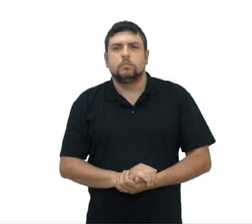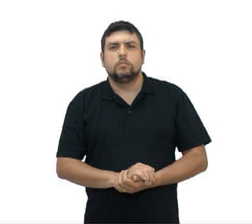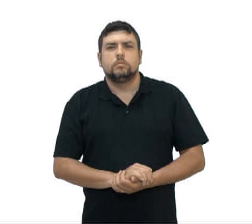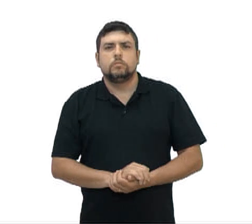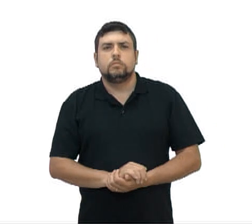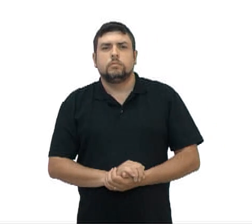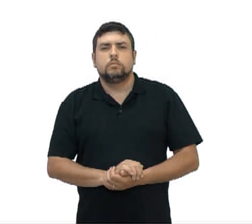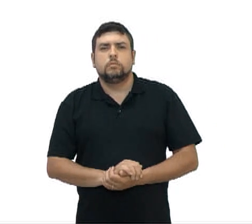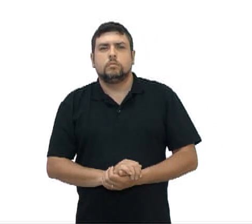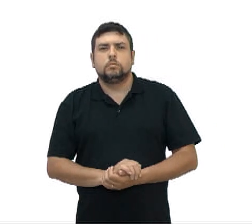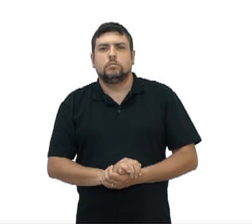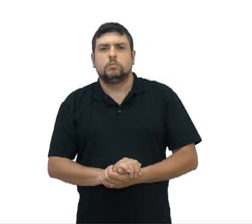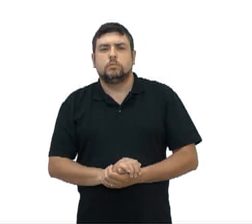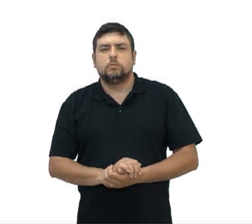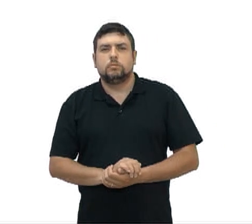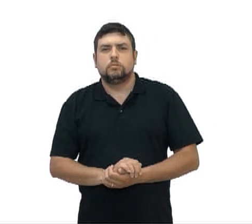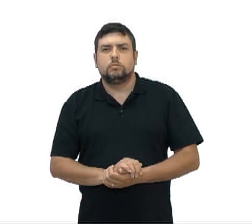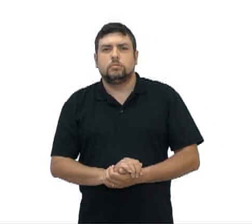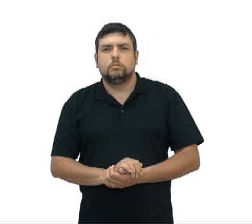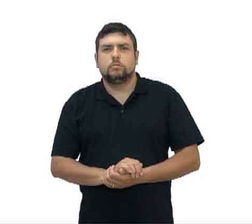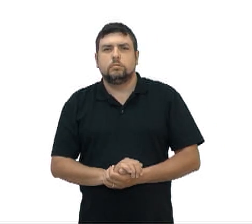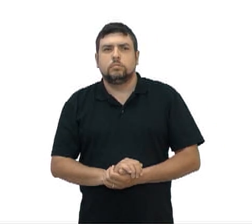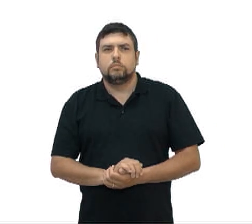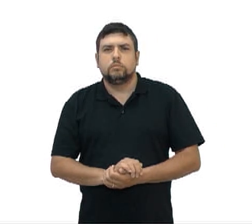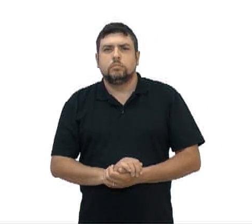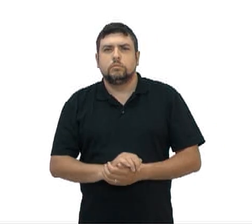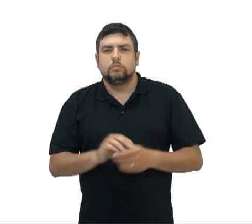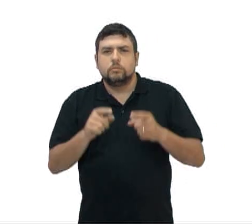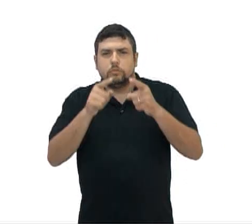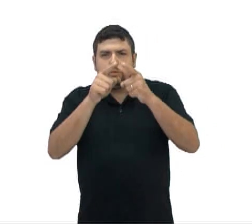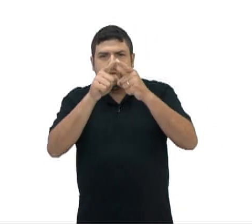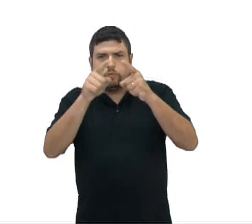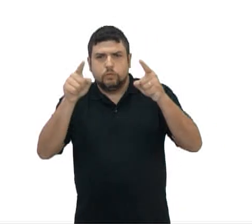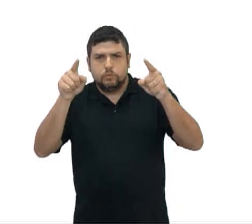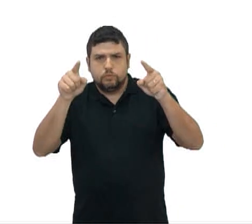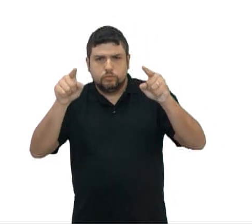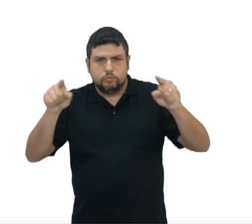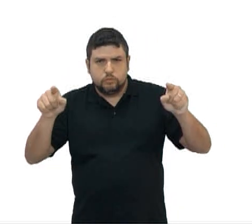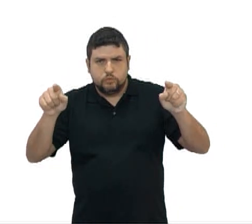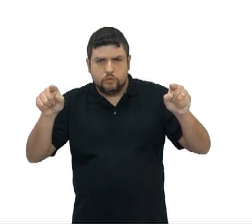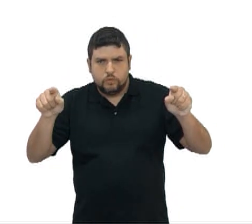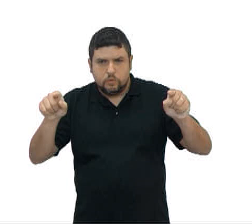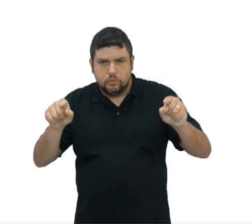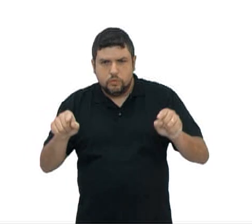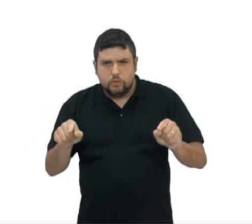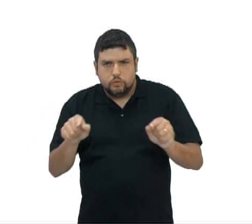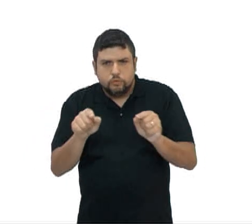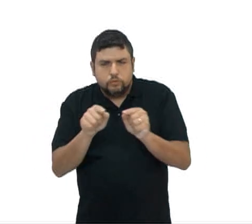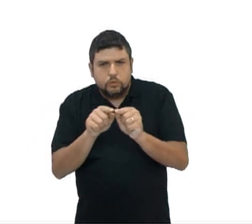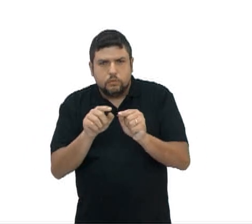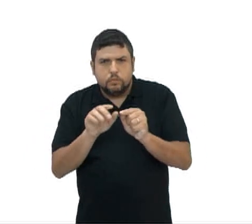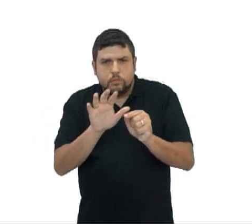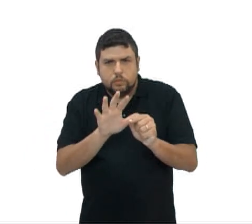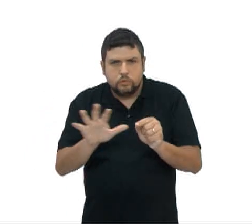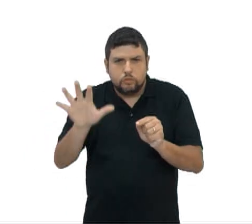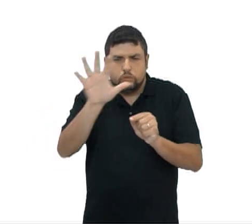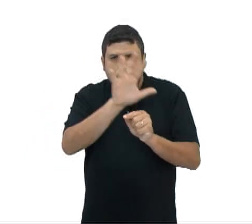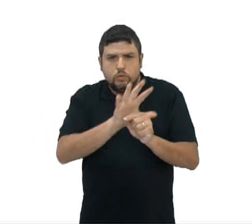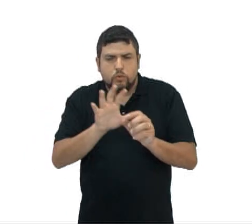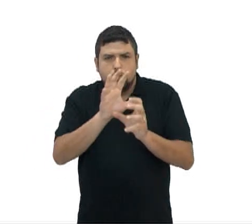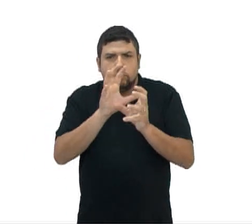do hexágono regular, ou seja, é o perímetro do hexágono